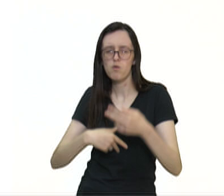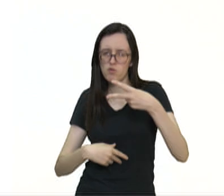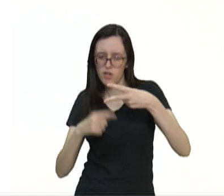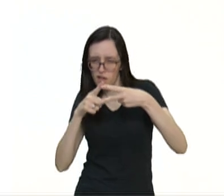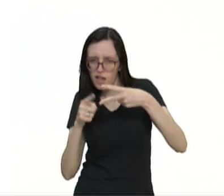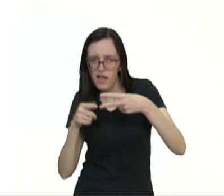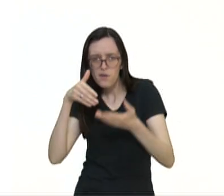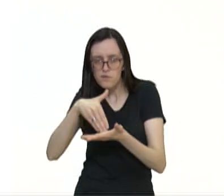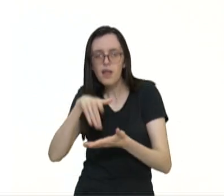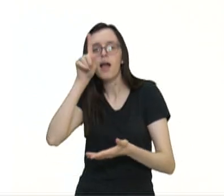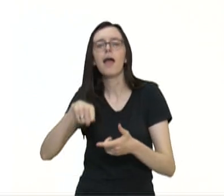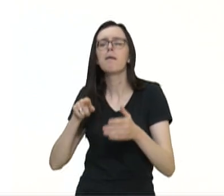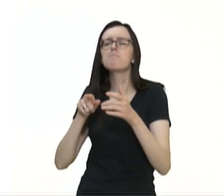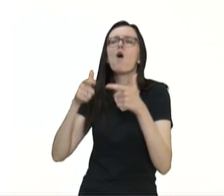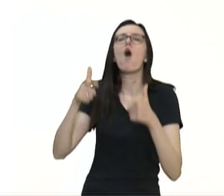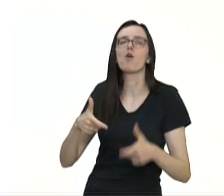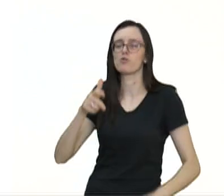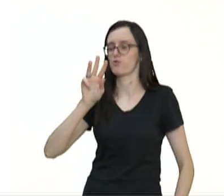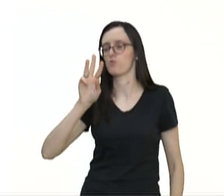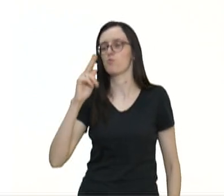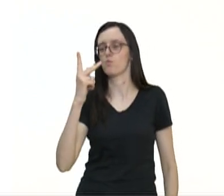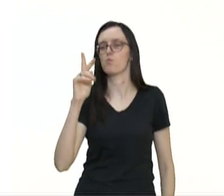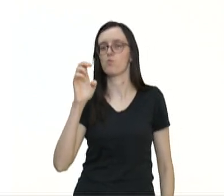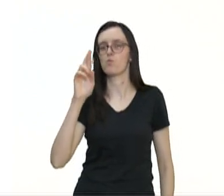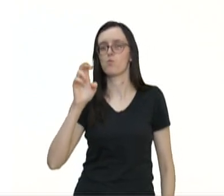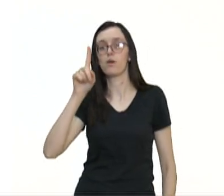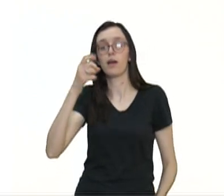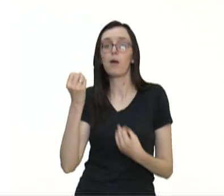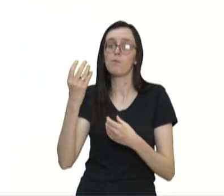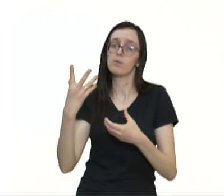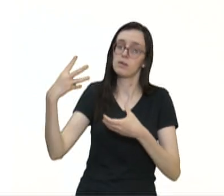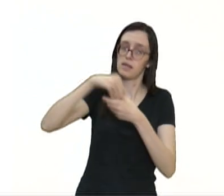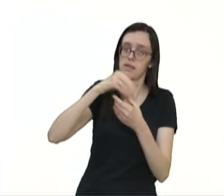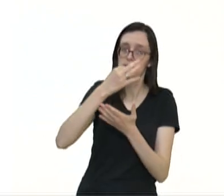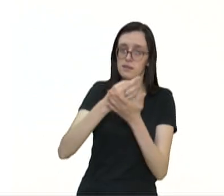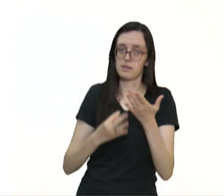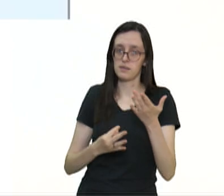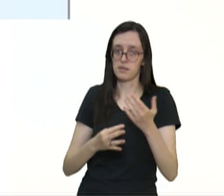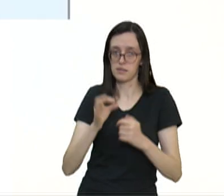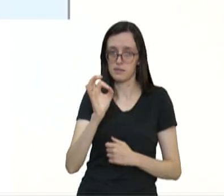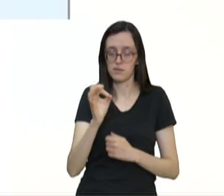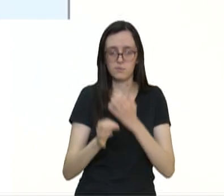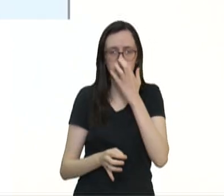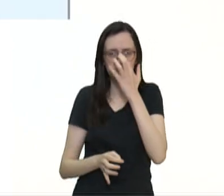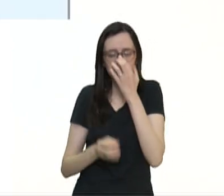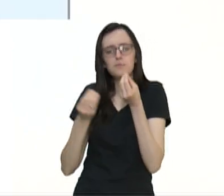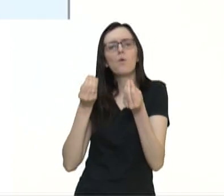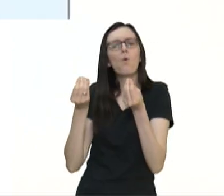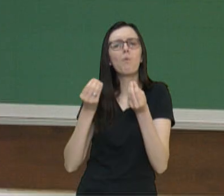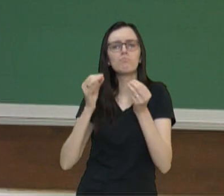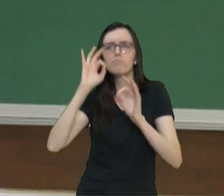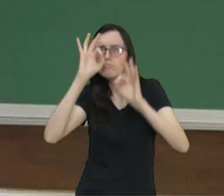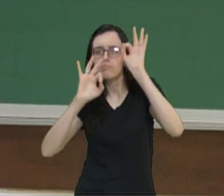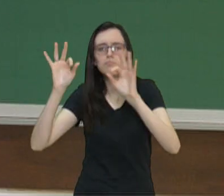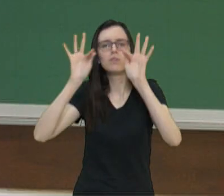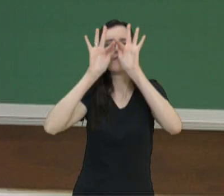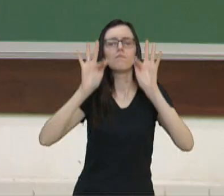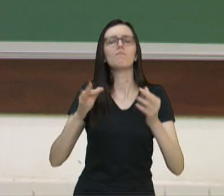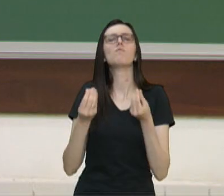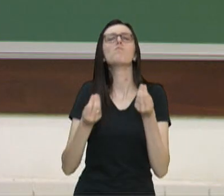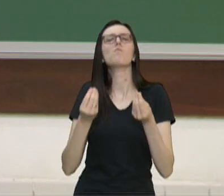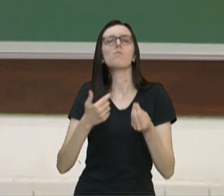onde. Então, essas informações que vocês deveriam procurar no texto, certo? Como é que foram montadas essas frases?